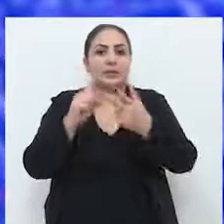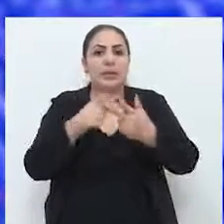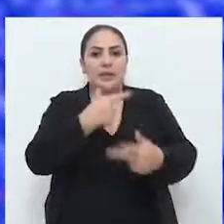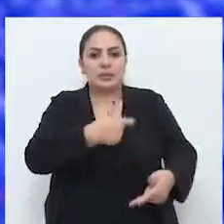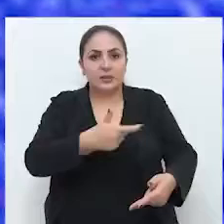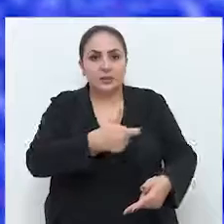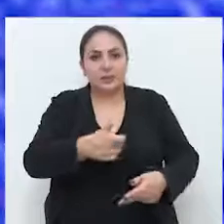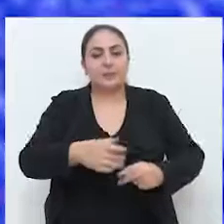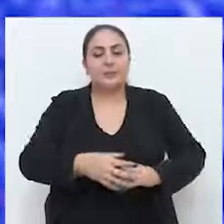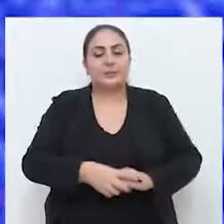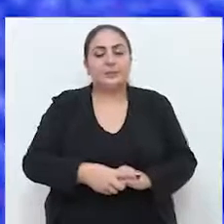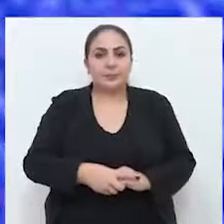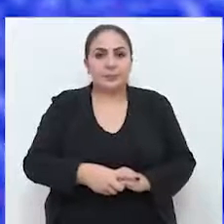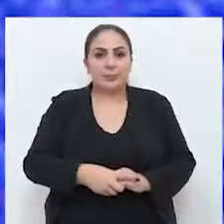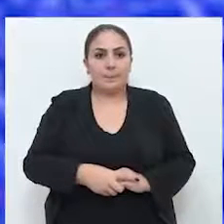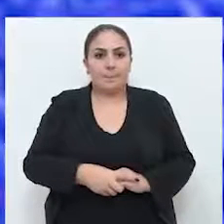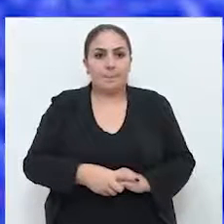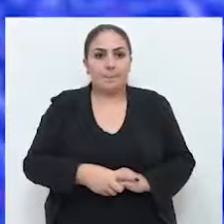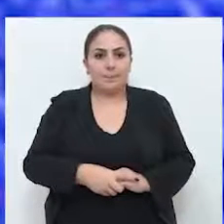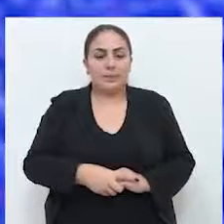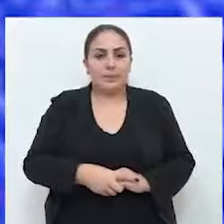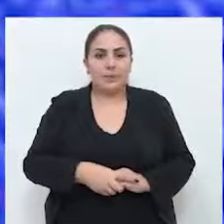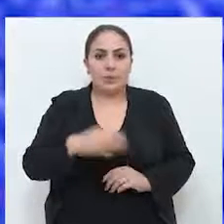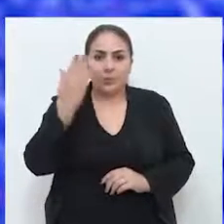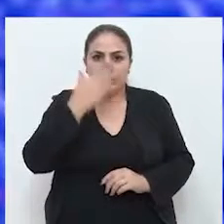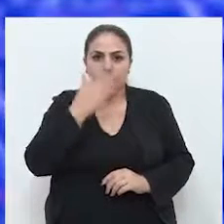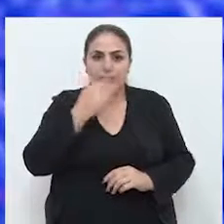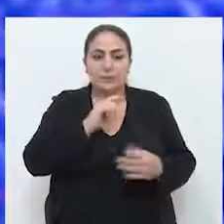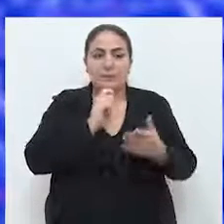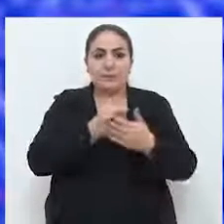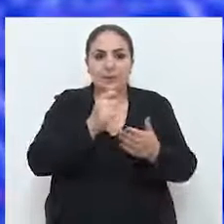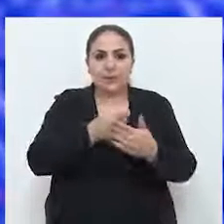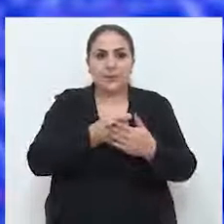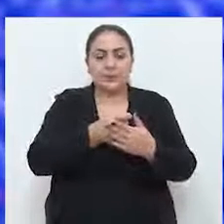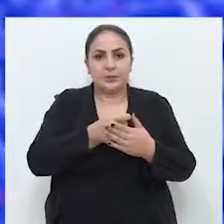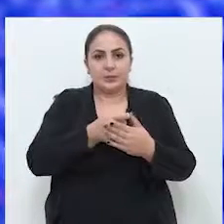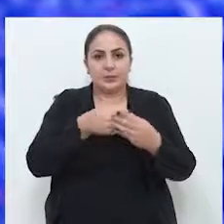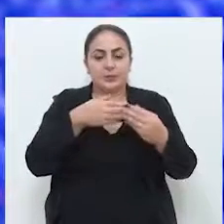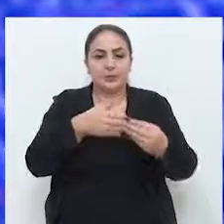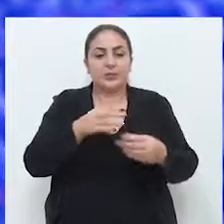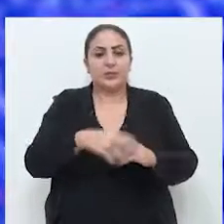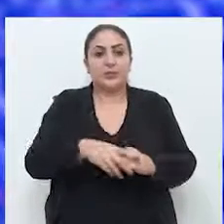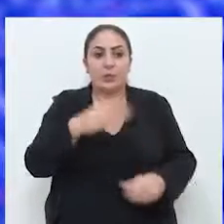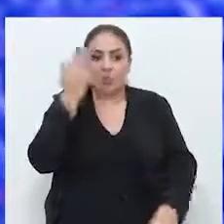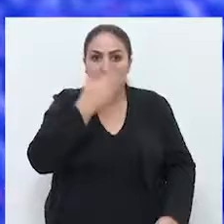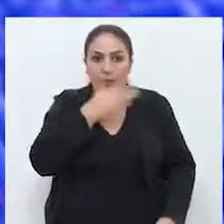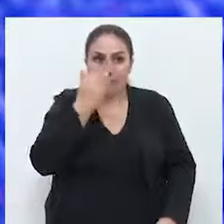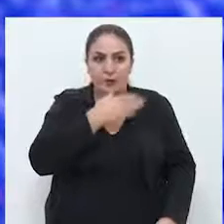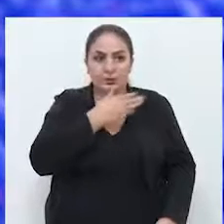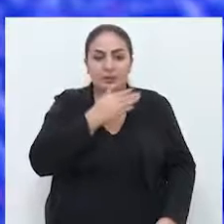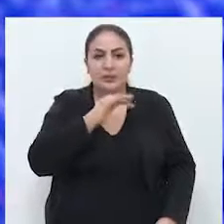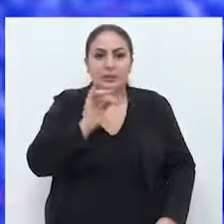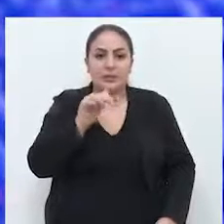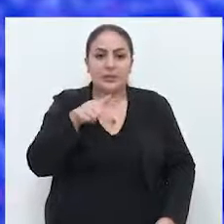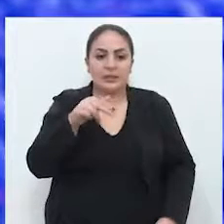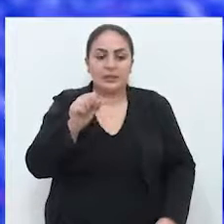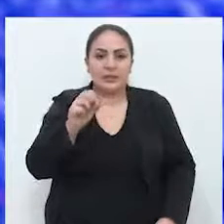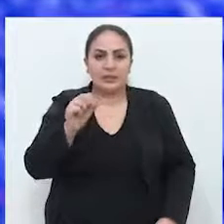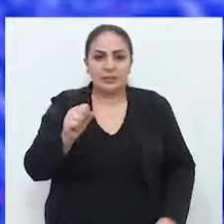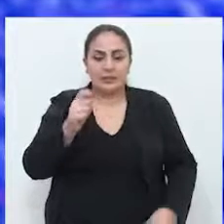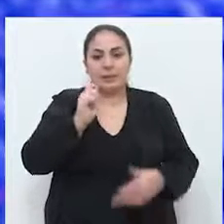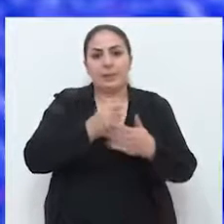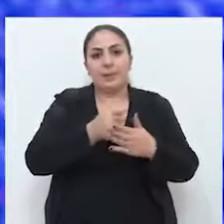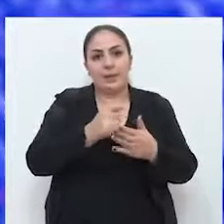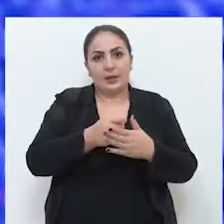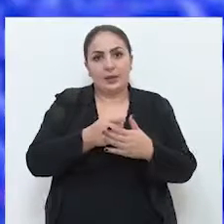fisioterapia, exames laboratoriais. Comprovante de pagamento de instrução. Comprovante de